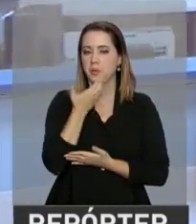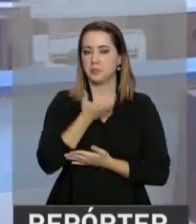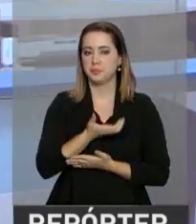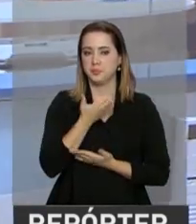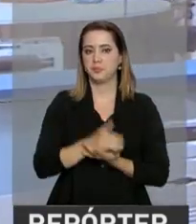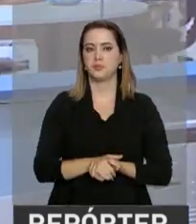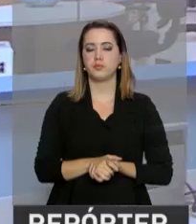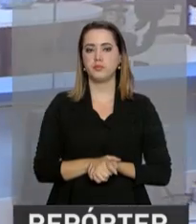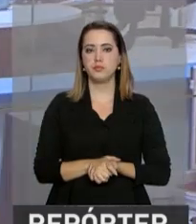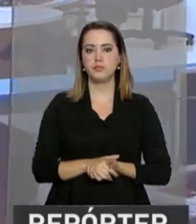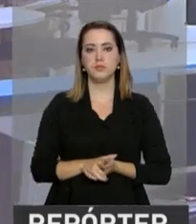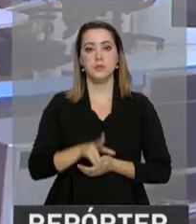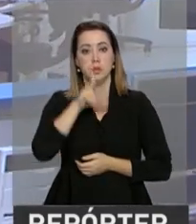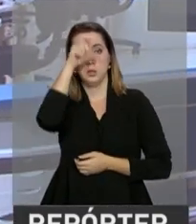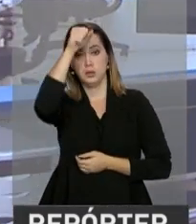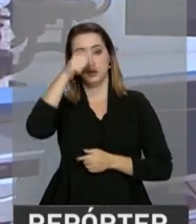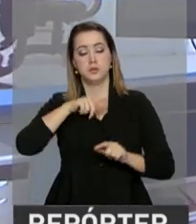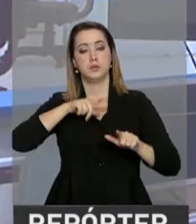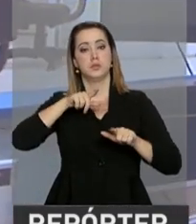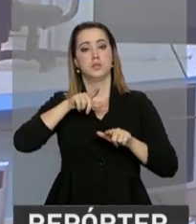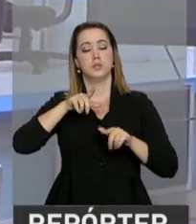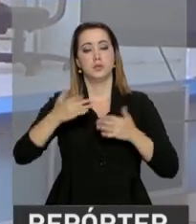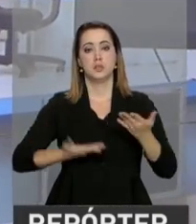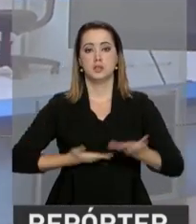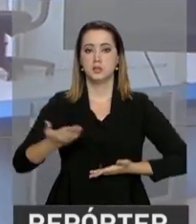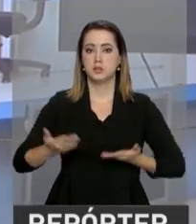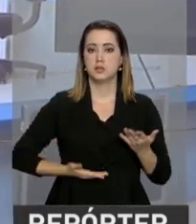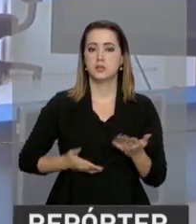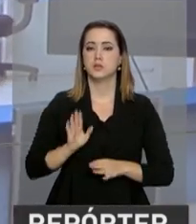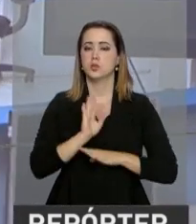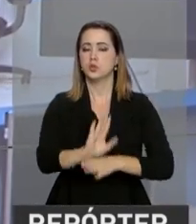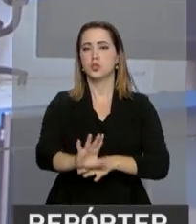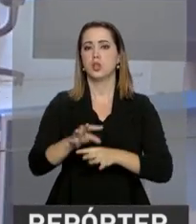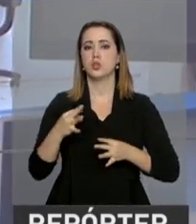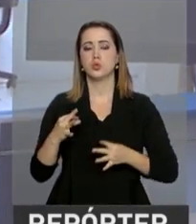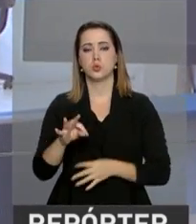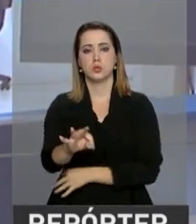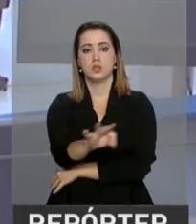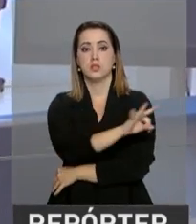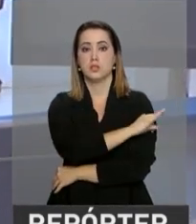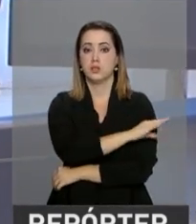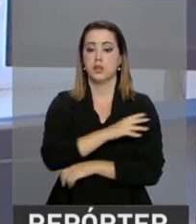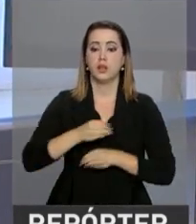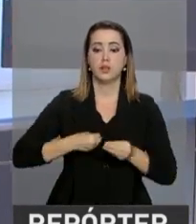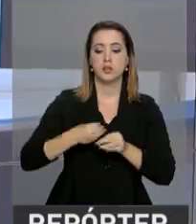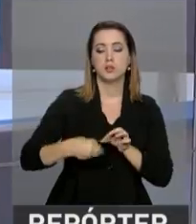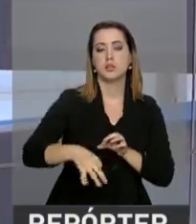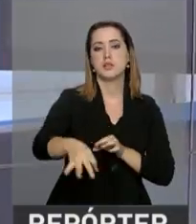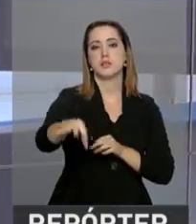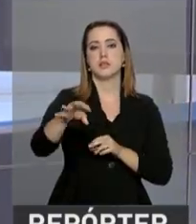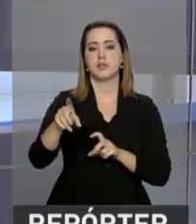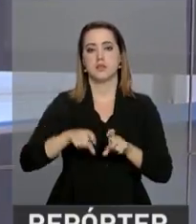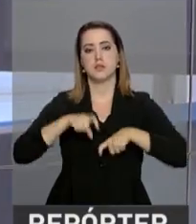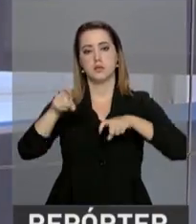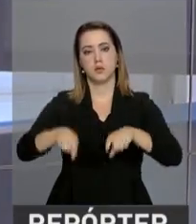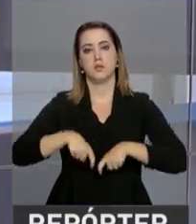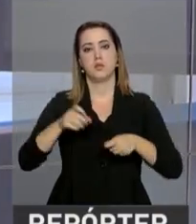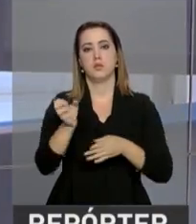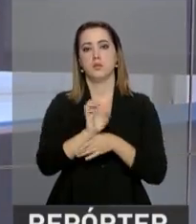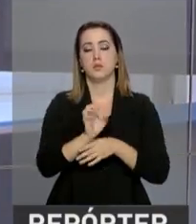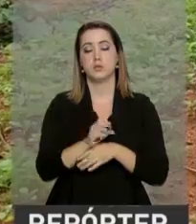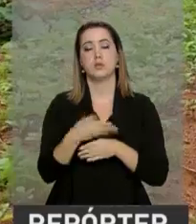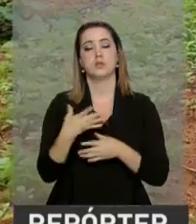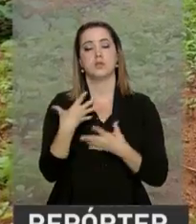Fortalecer o serviço de assistência técnica e extensão rural. Para isso, os estados vão receber um repasse de 52 milhões de